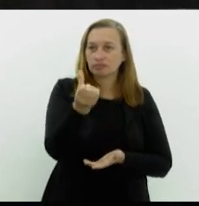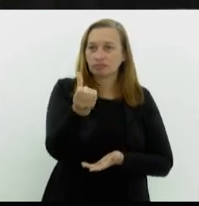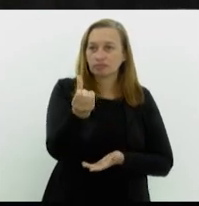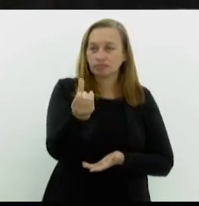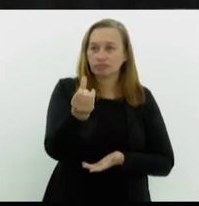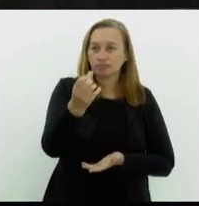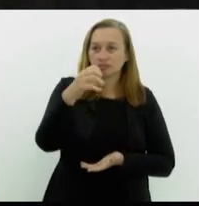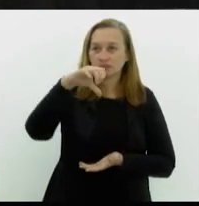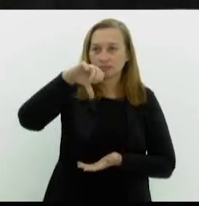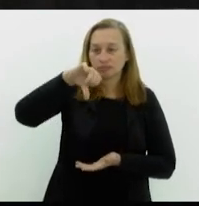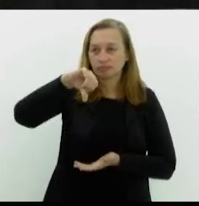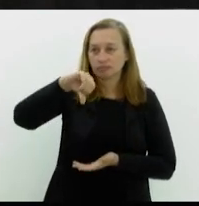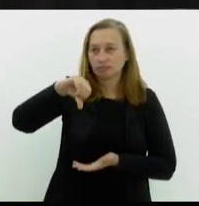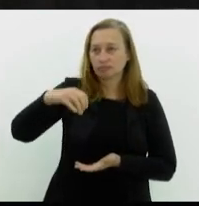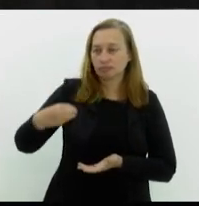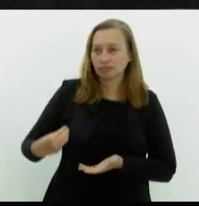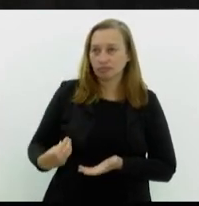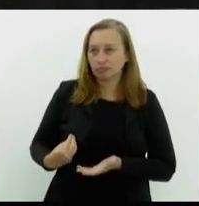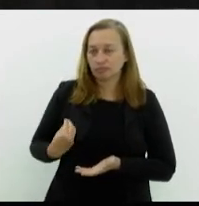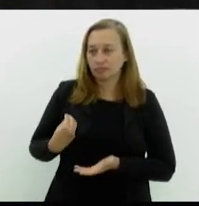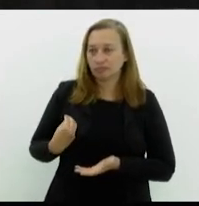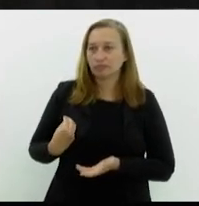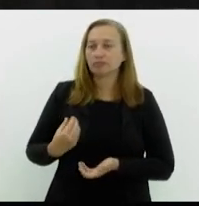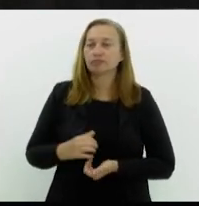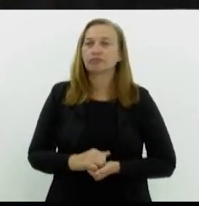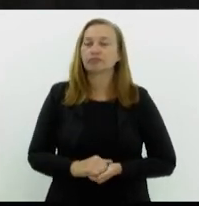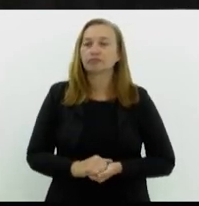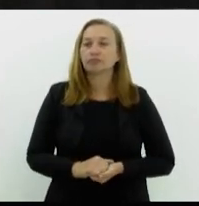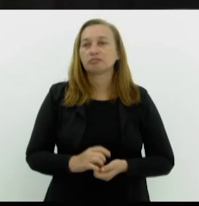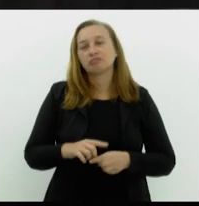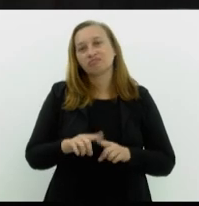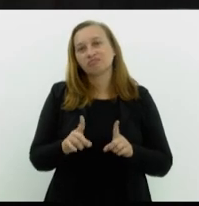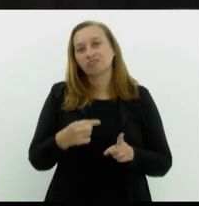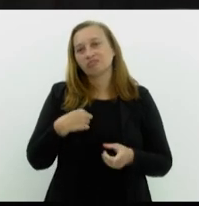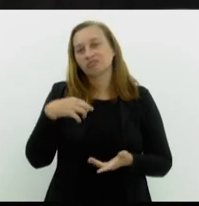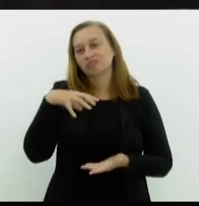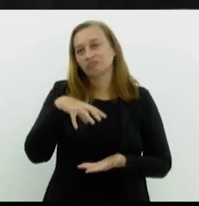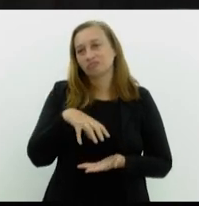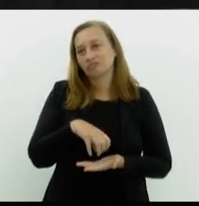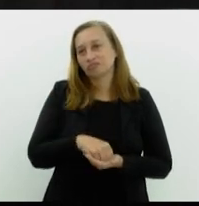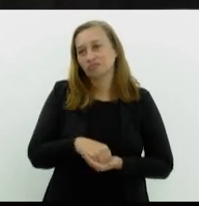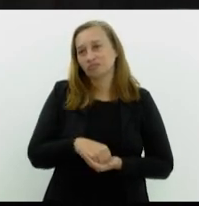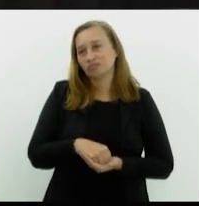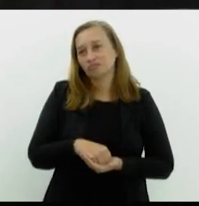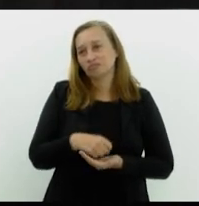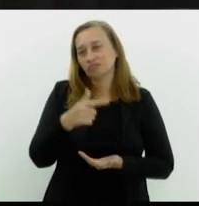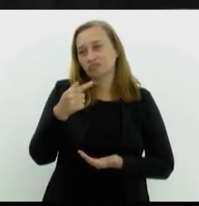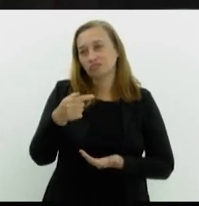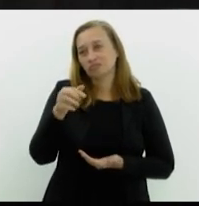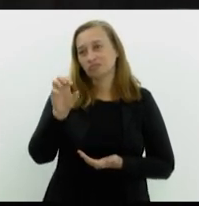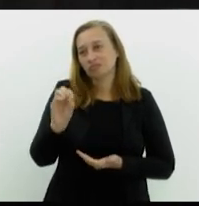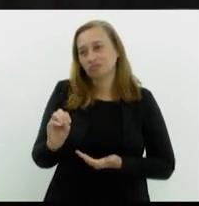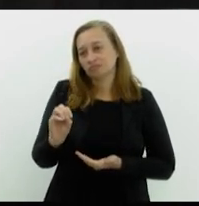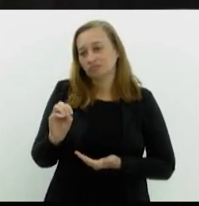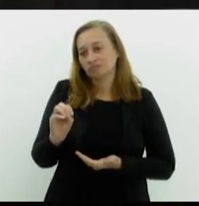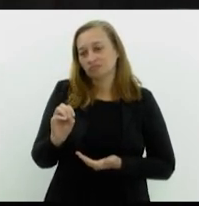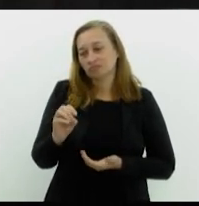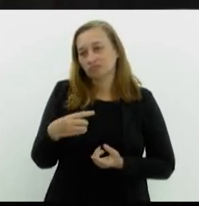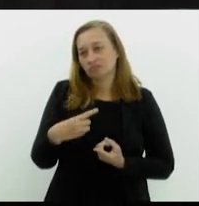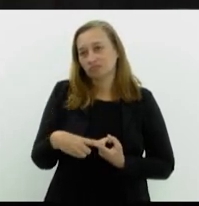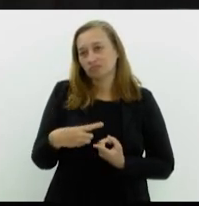69 presenças, mas eu vou registrar 70,